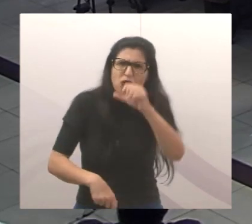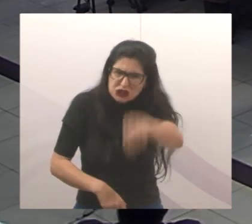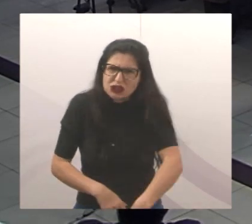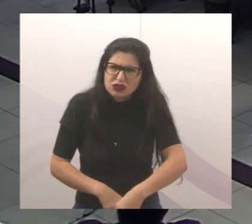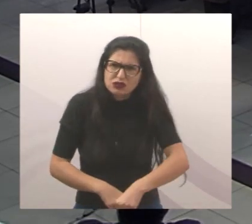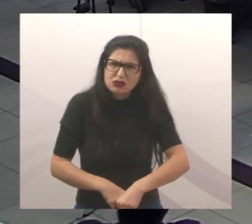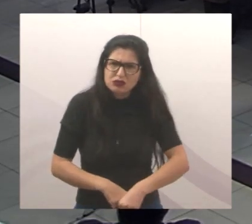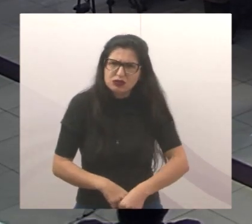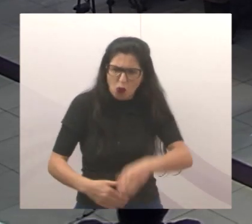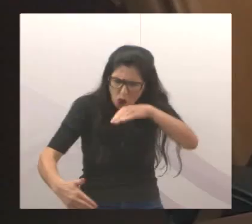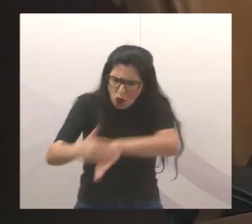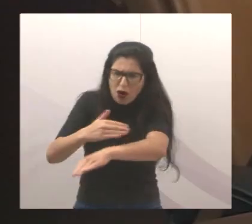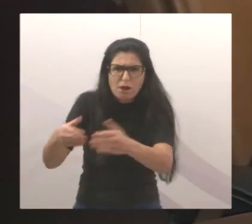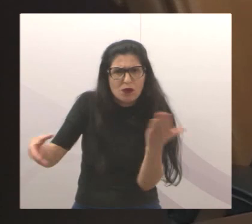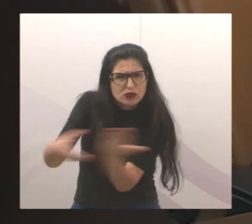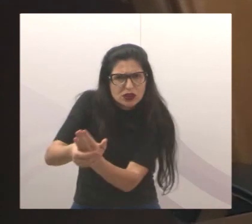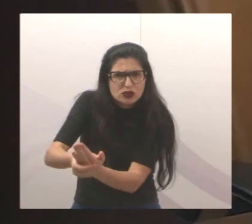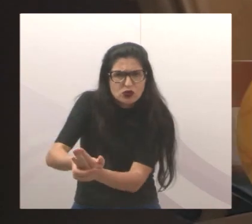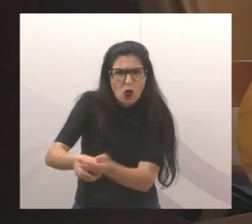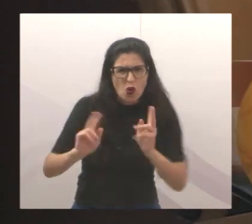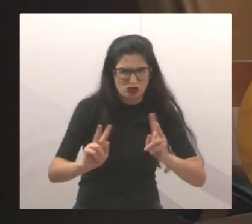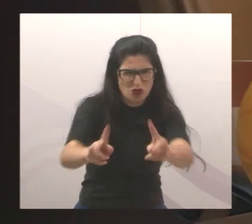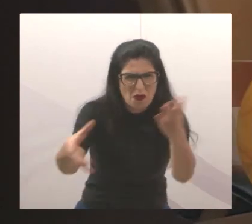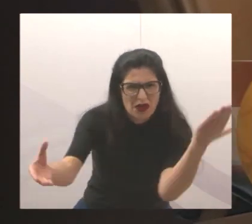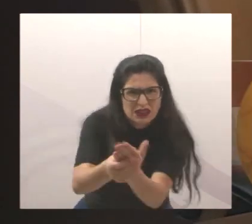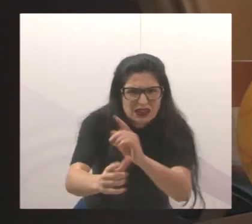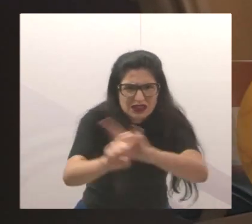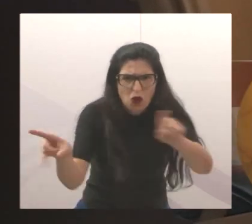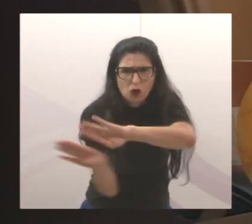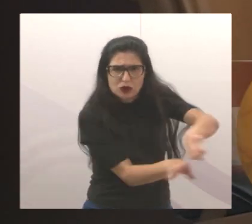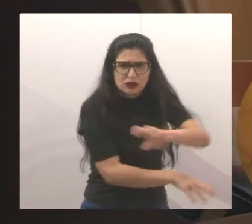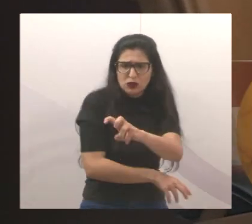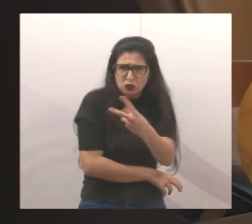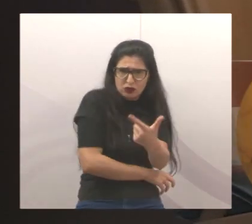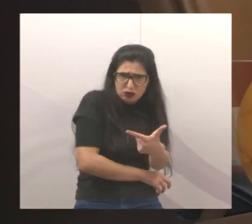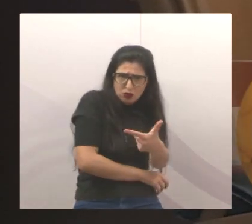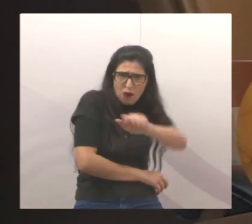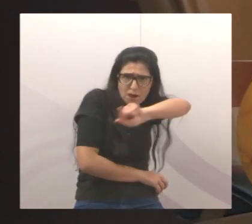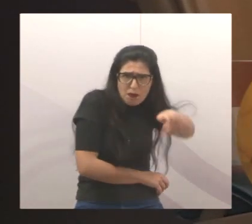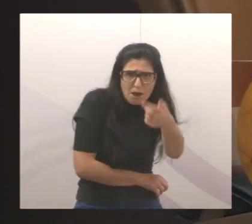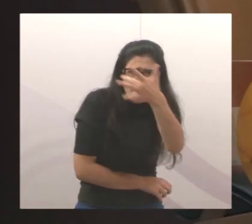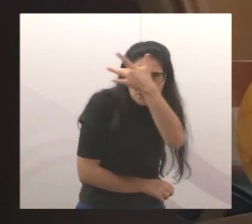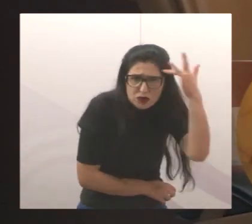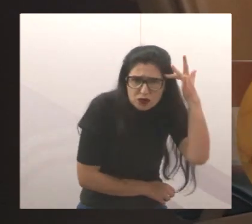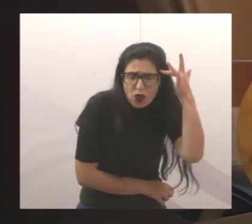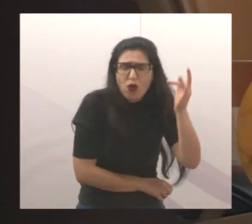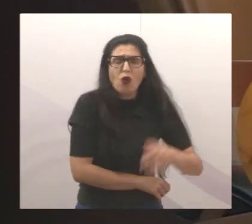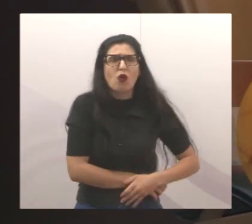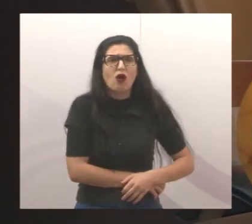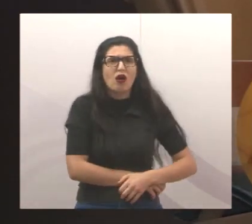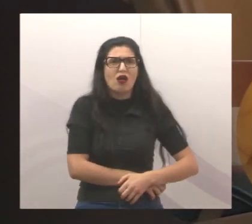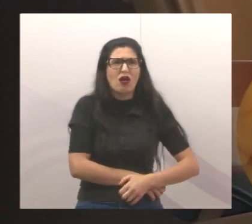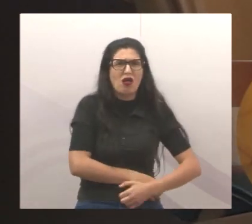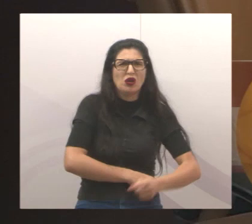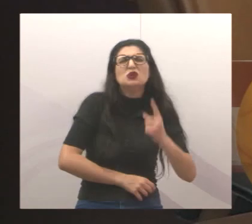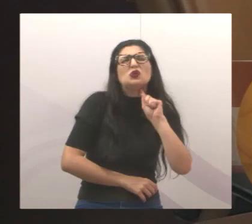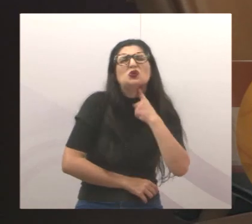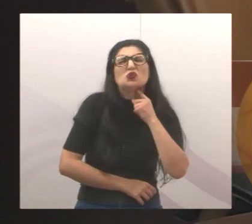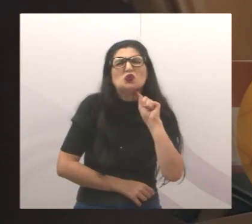Jacareí que 52 mil pessoas naquela região já jogam o